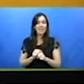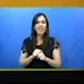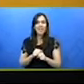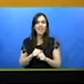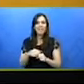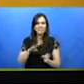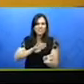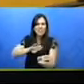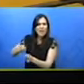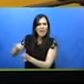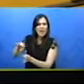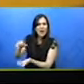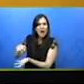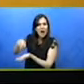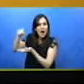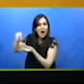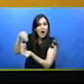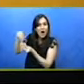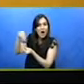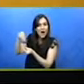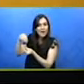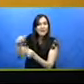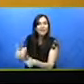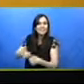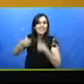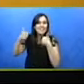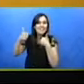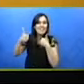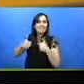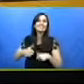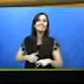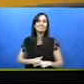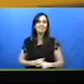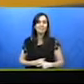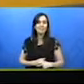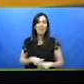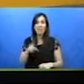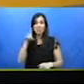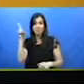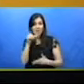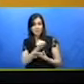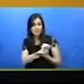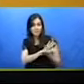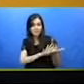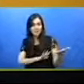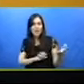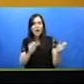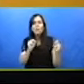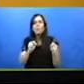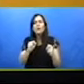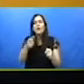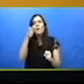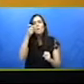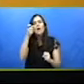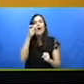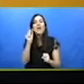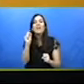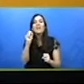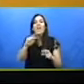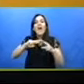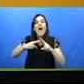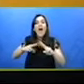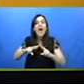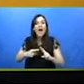sacolinhas plásticas, muito melhor vai ficar. Nesta atividade, podemos observar que a